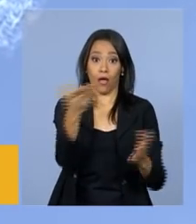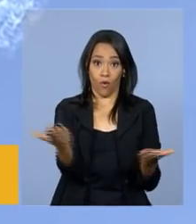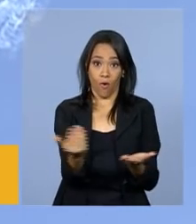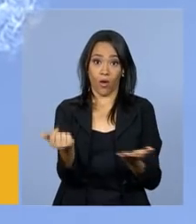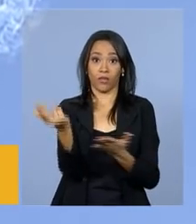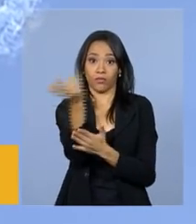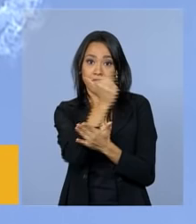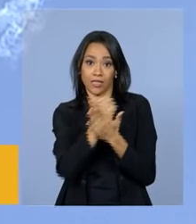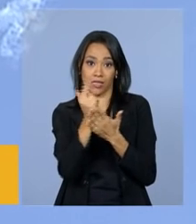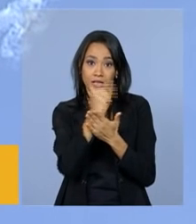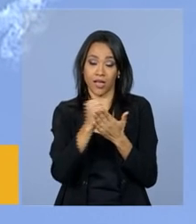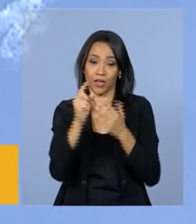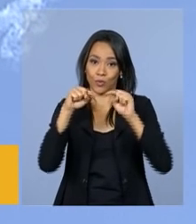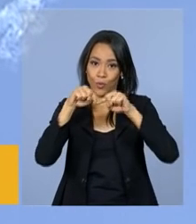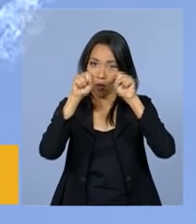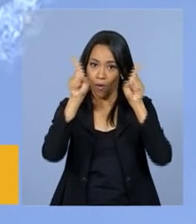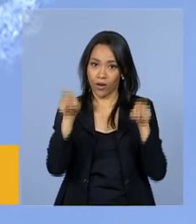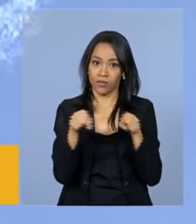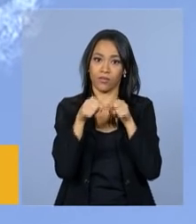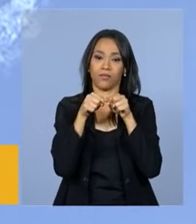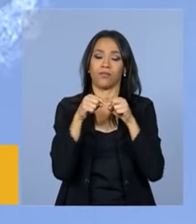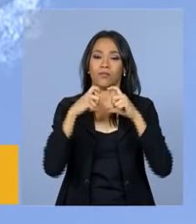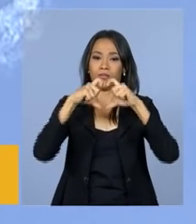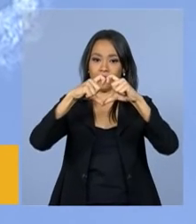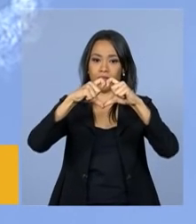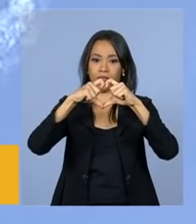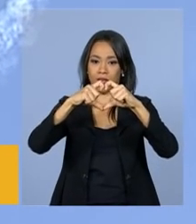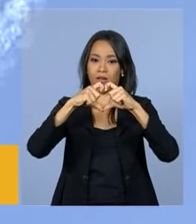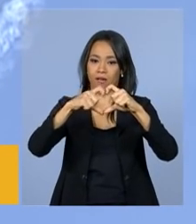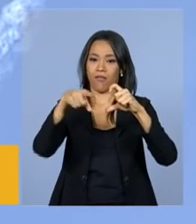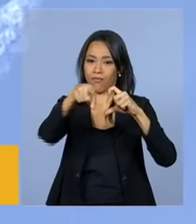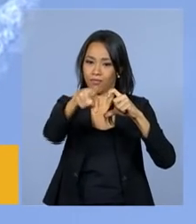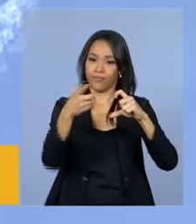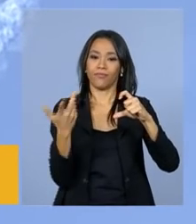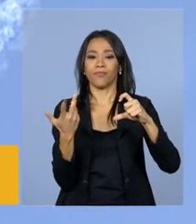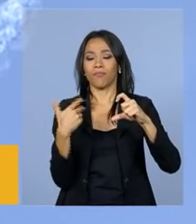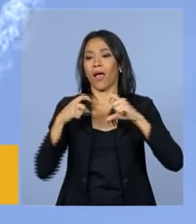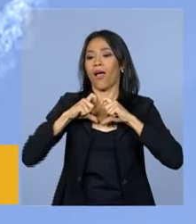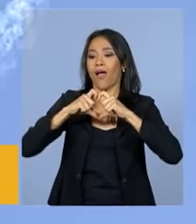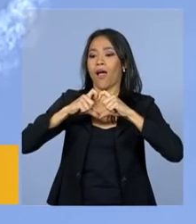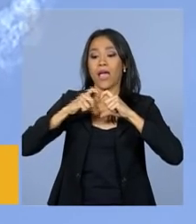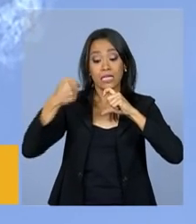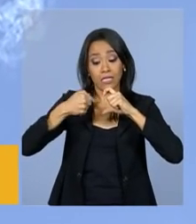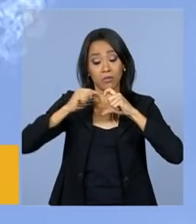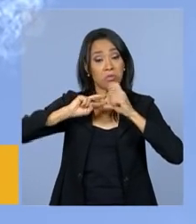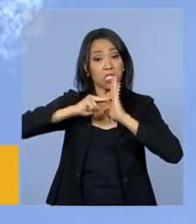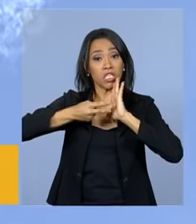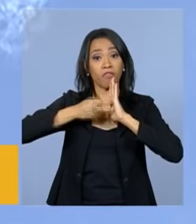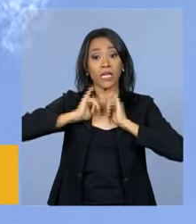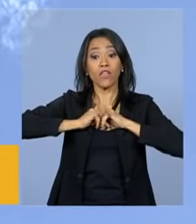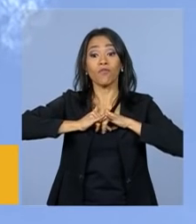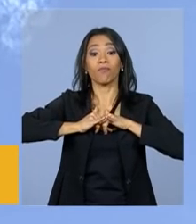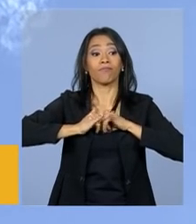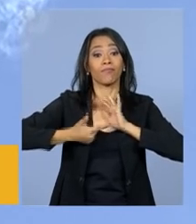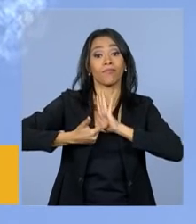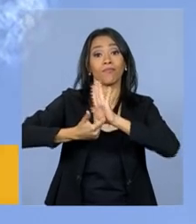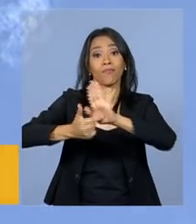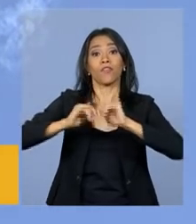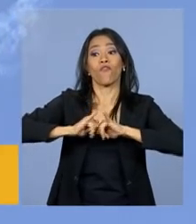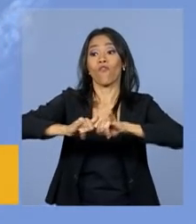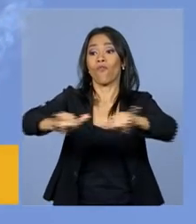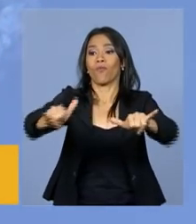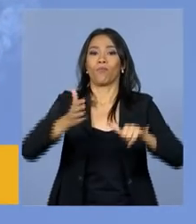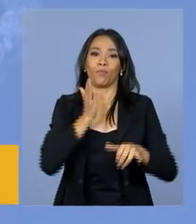O comandante da esquadrilha faz uma declaração e conversa com o público. Uma curiosidade é que essa fumaça, ela